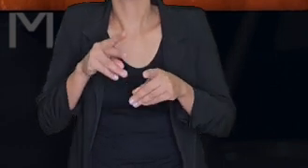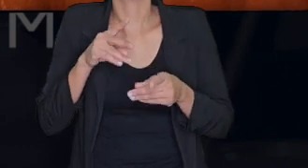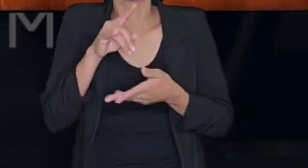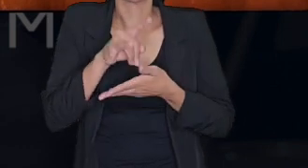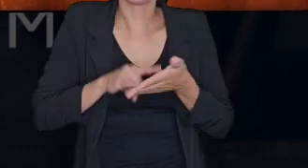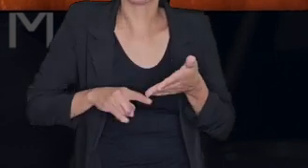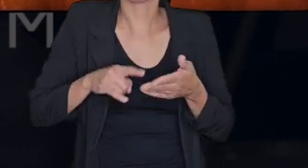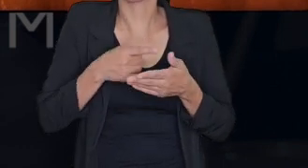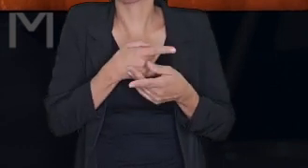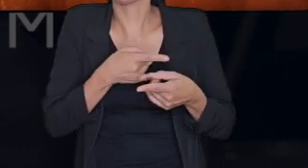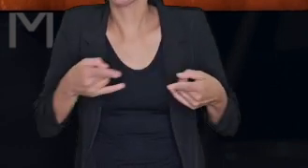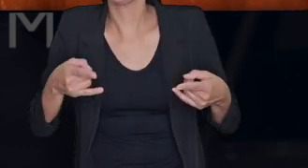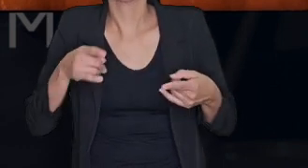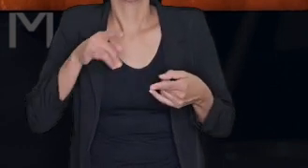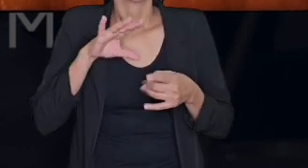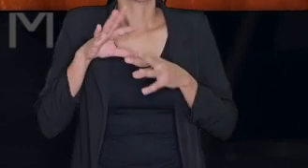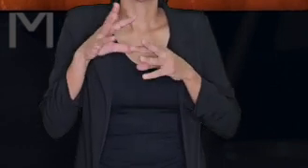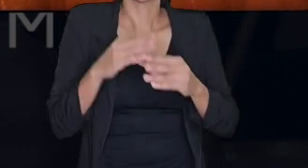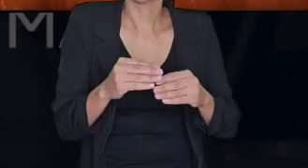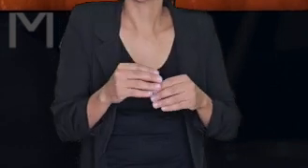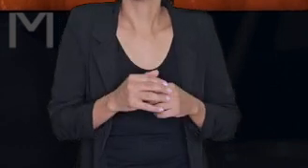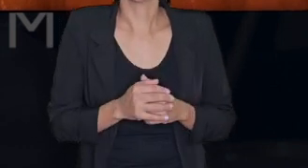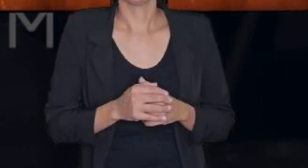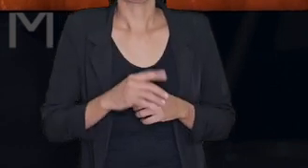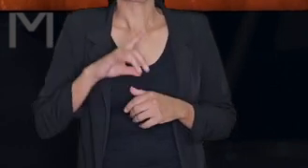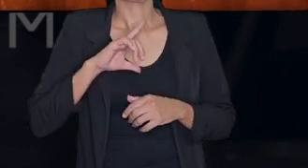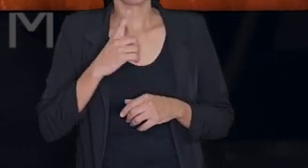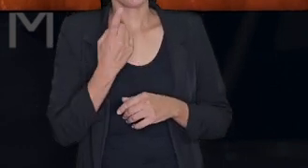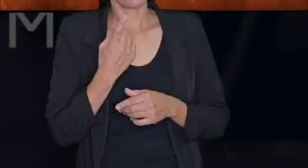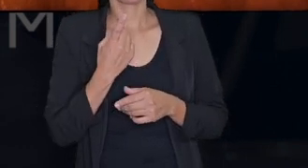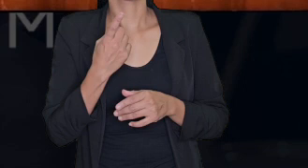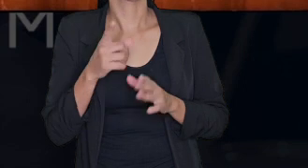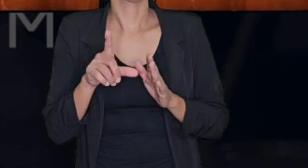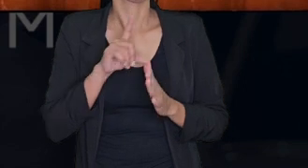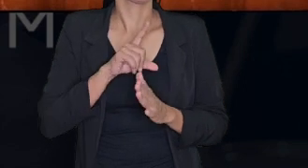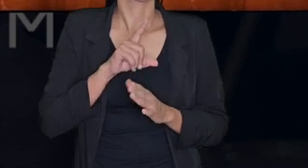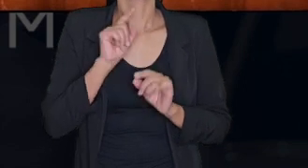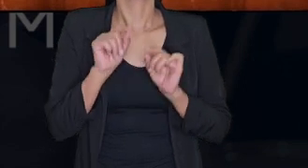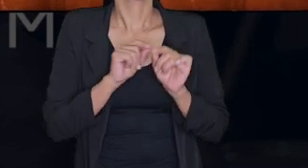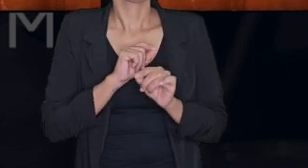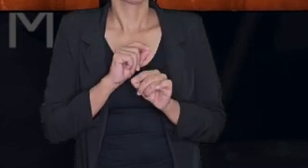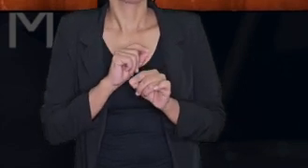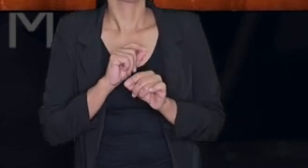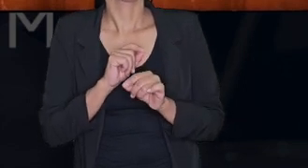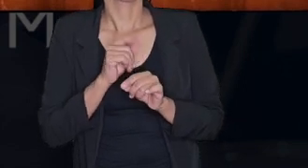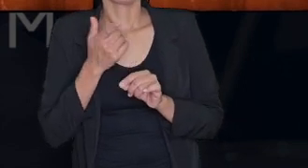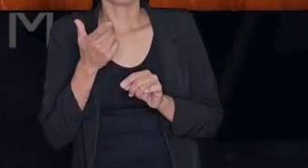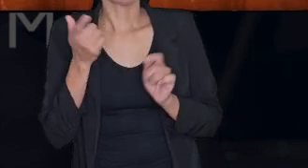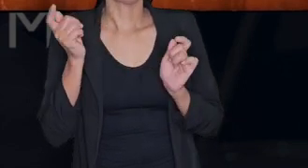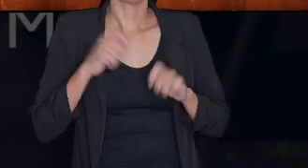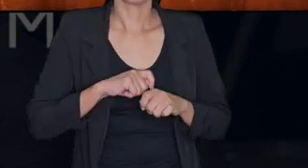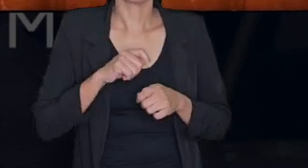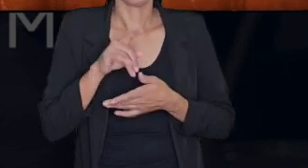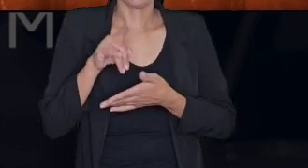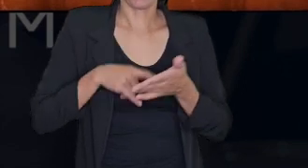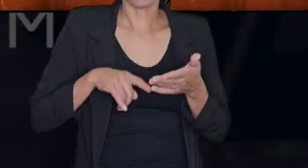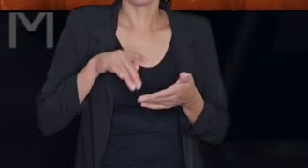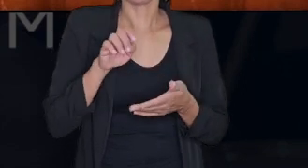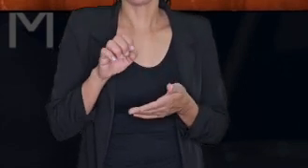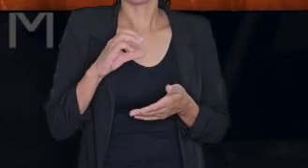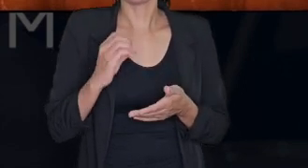antecipadamente que pagaram todas as guias de ITCD, sobre todos os bens imóveis e tal. Há uma exceção, que é a possibilidade